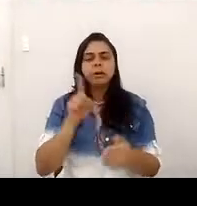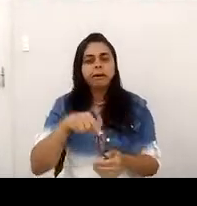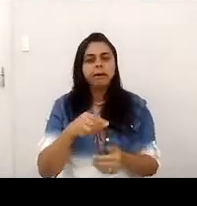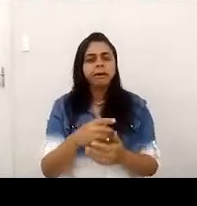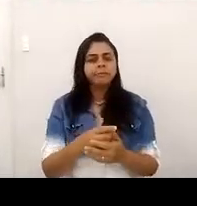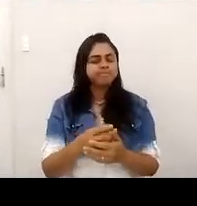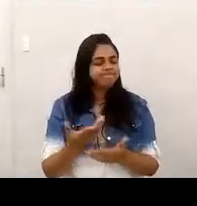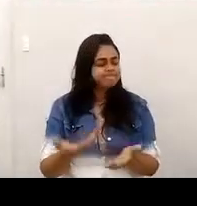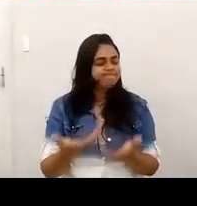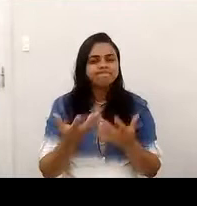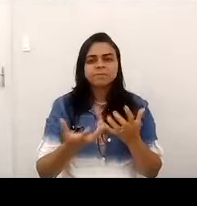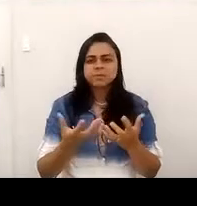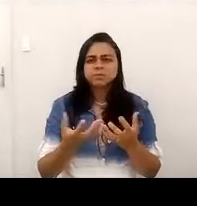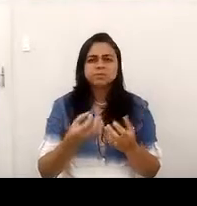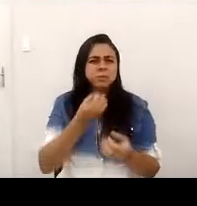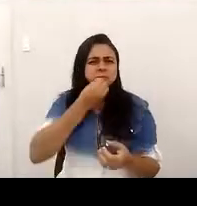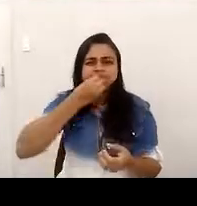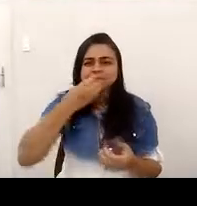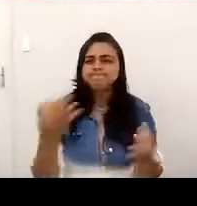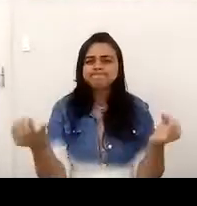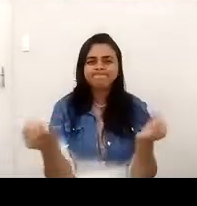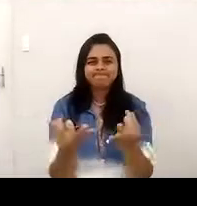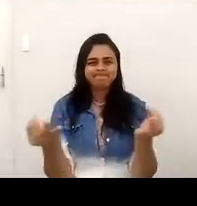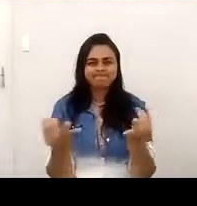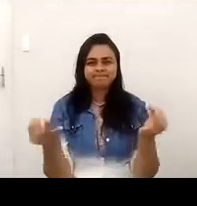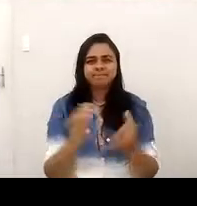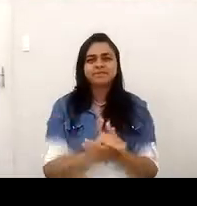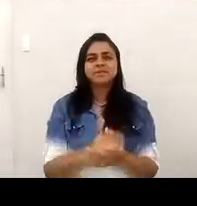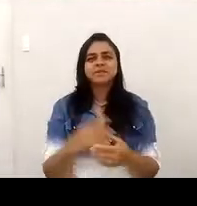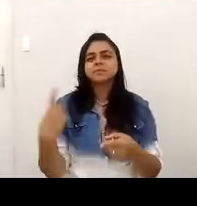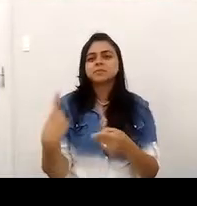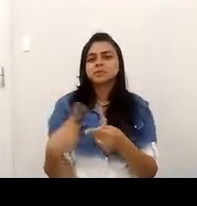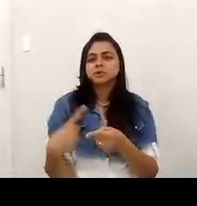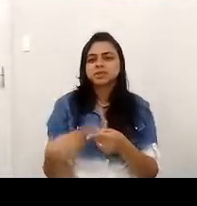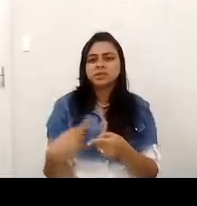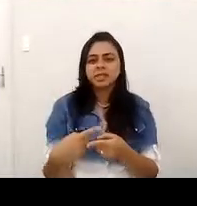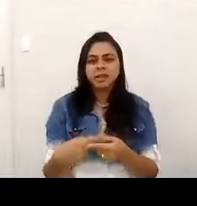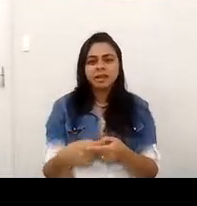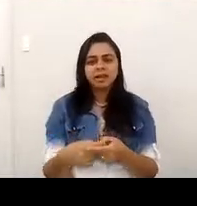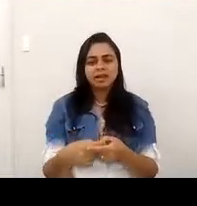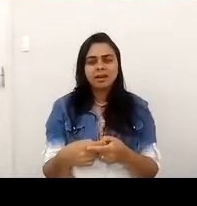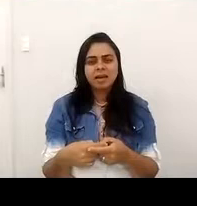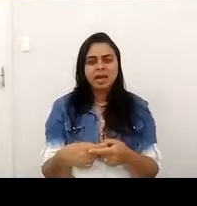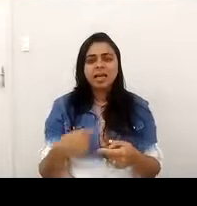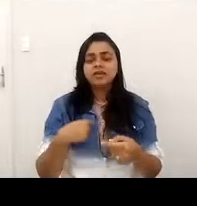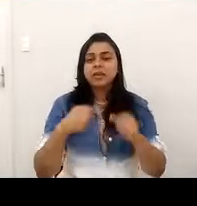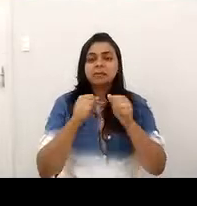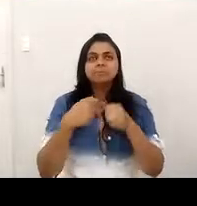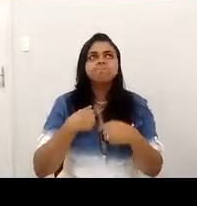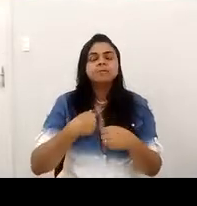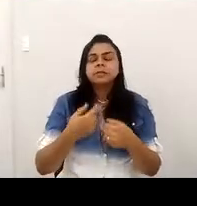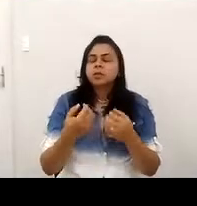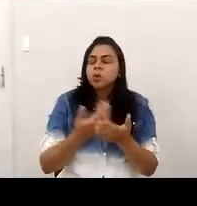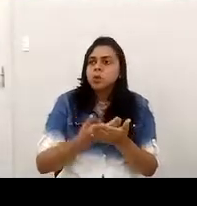uma coisa do outro mundo, perfeitas, né? Porque deu para a gente uma luz que eu já fiz